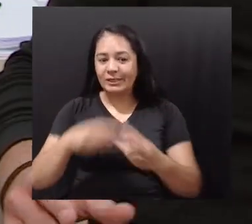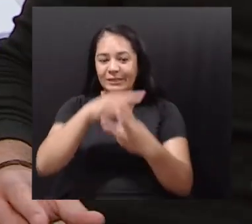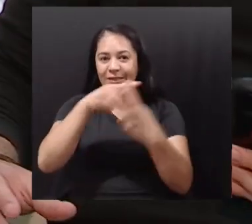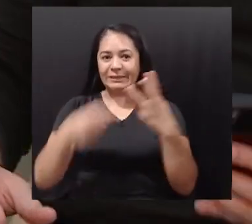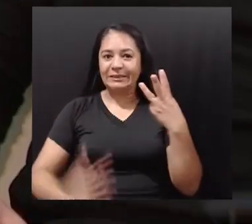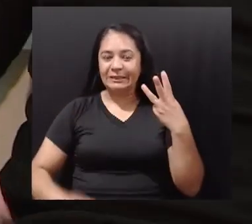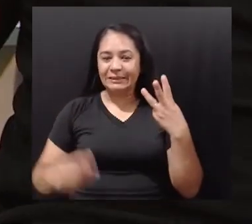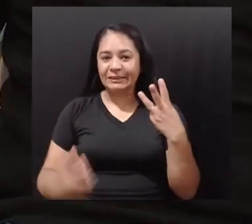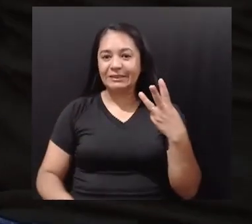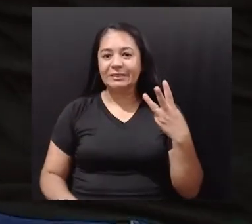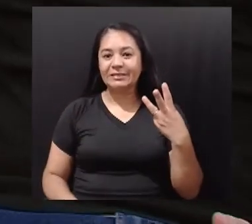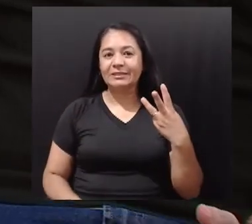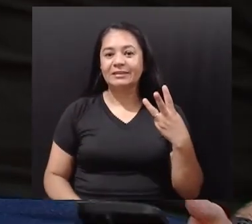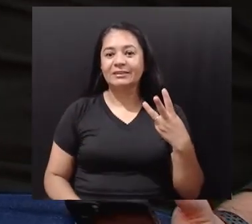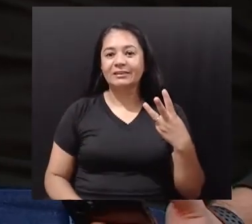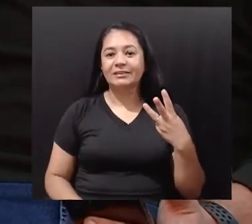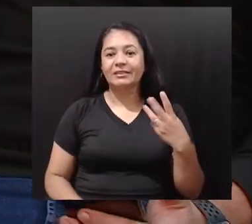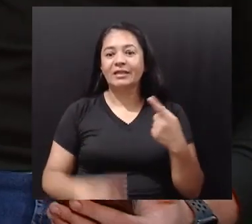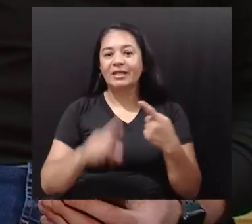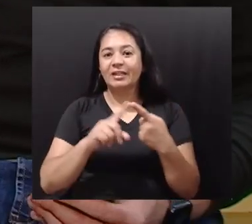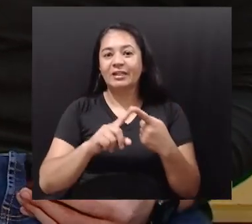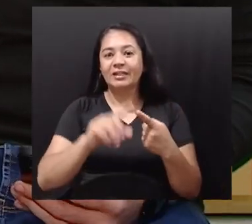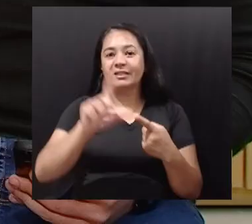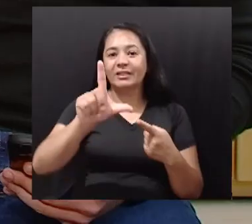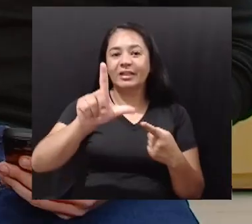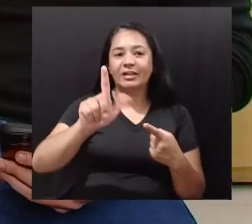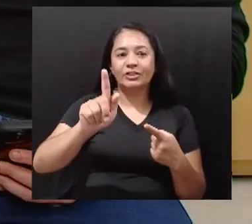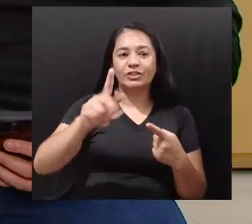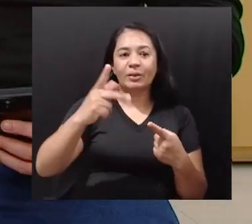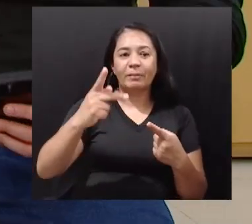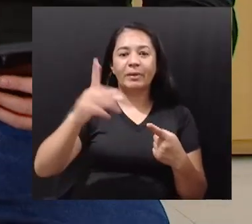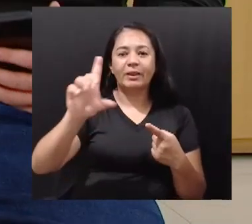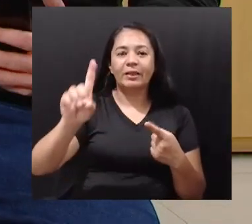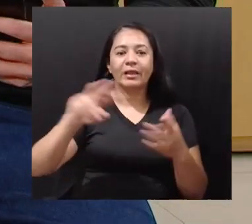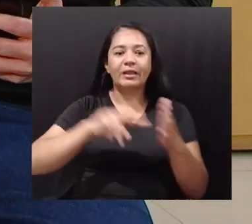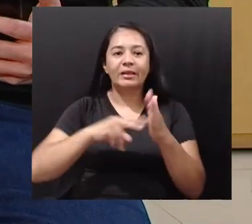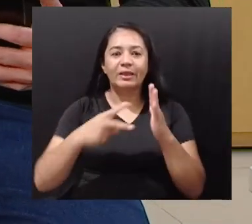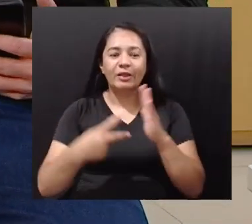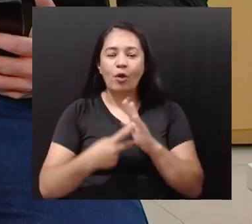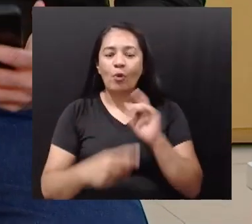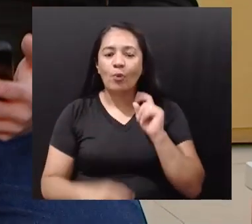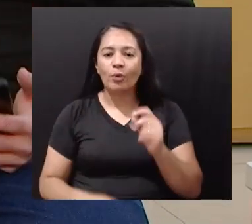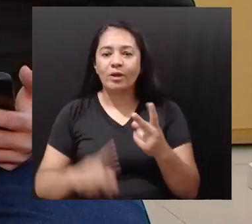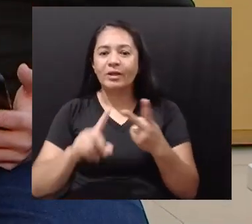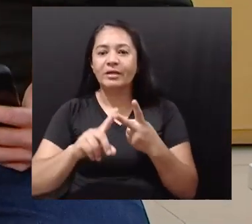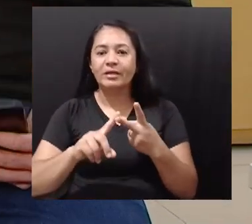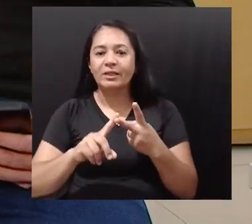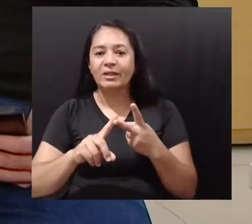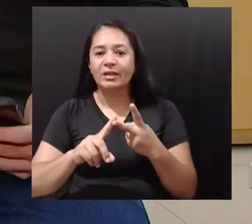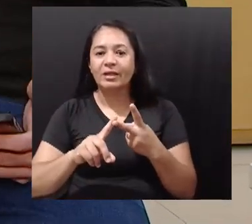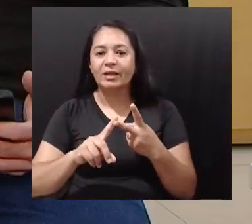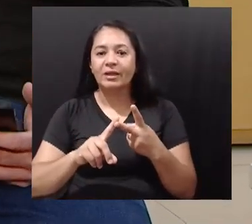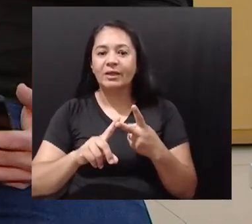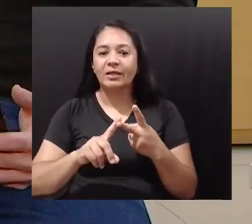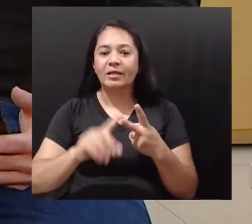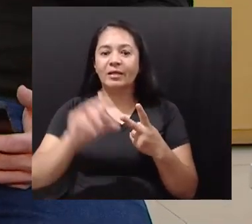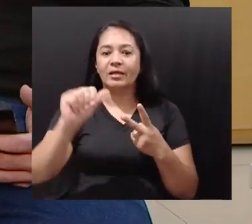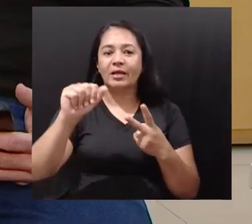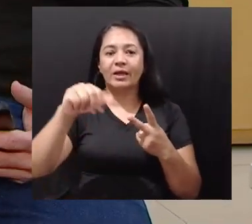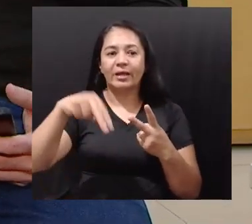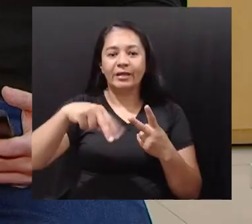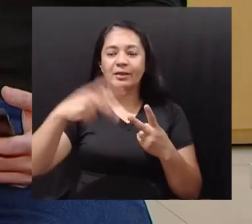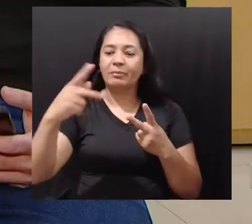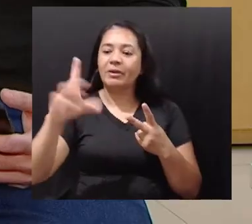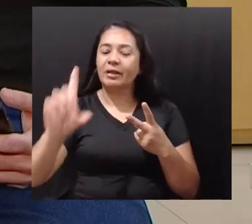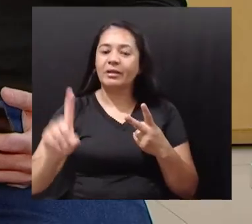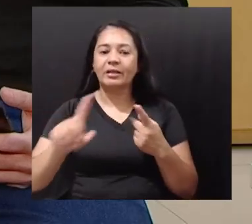é, então, primeiro, LGPD para o pessoal em casa que está nos assistindo, e também o que é a ANPD? Tá. A